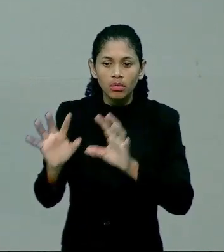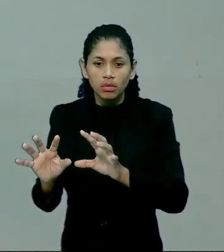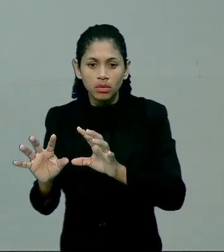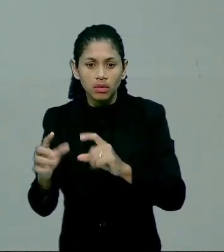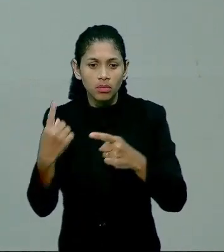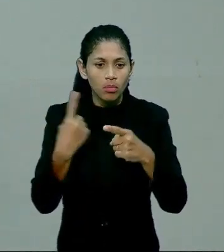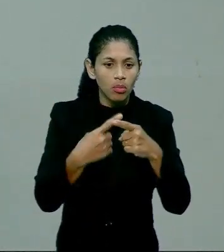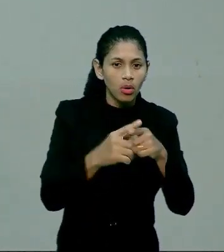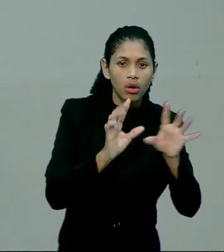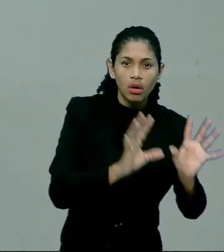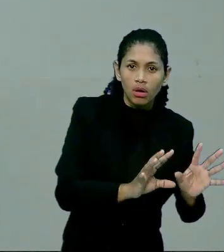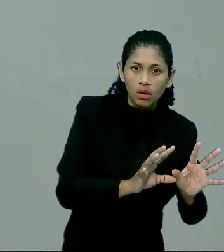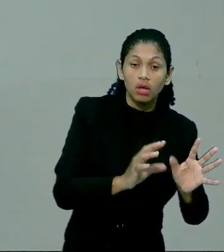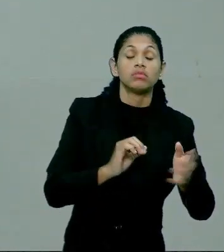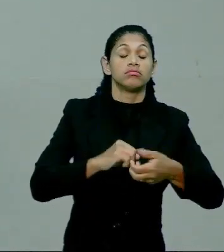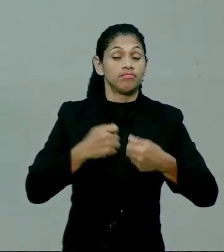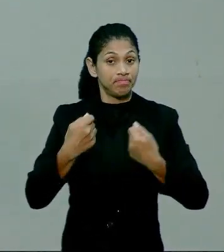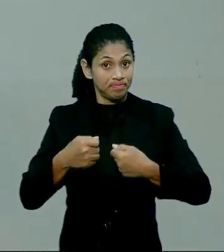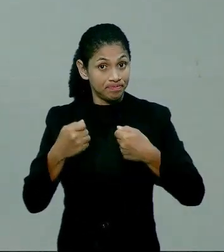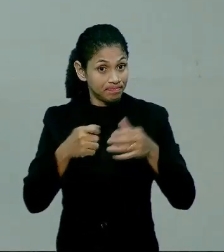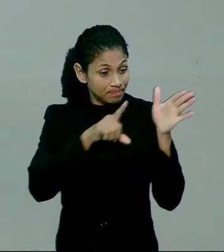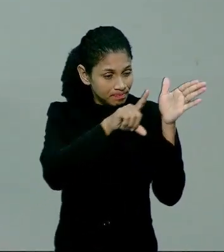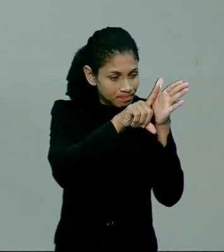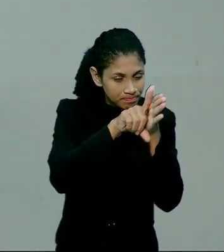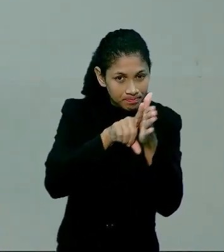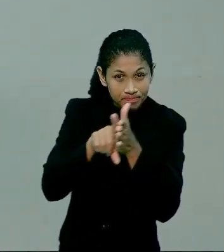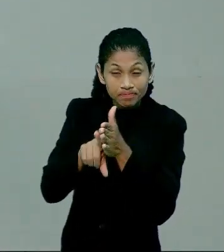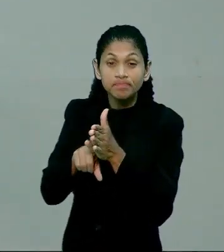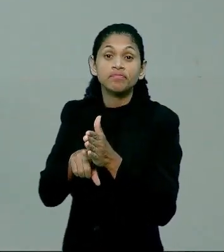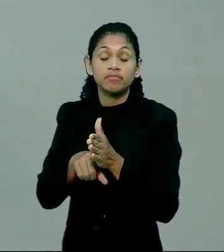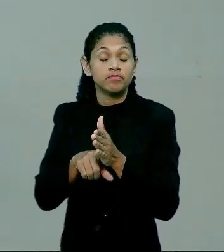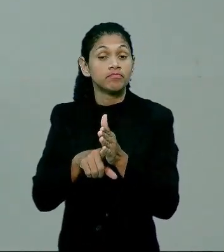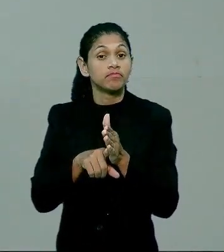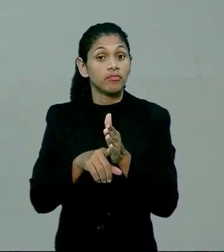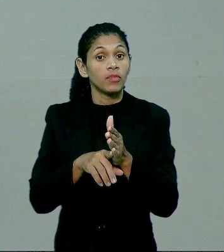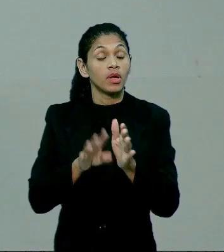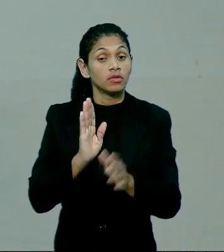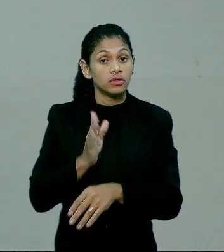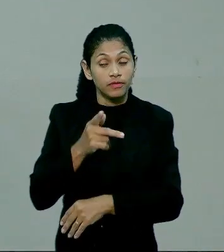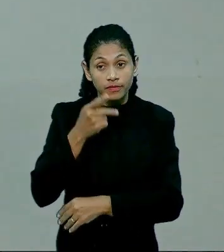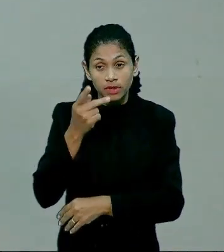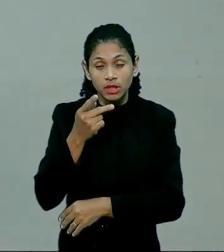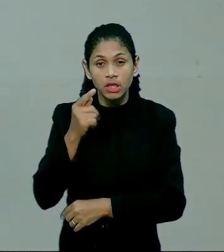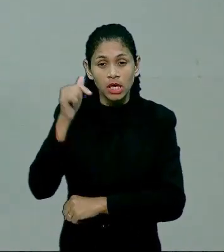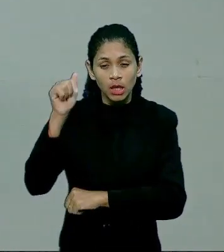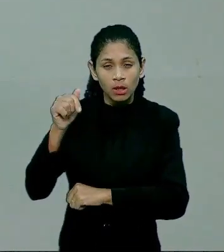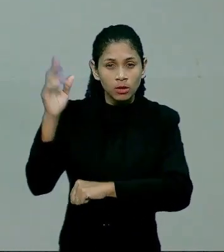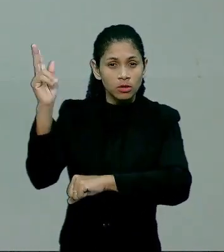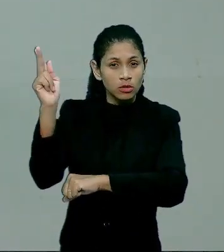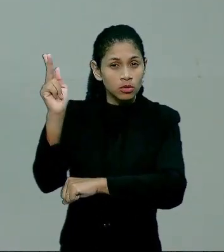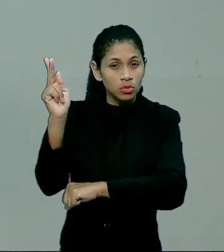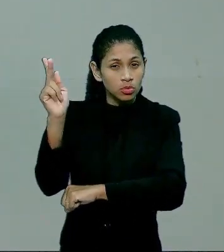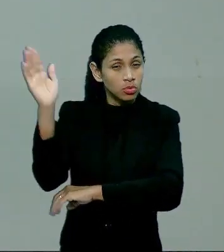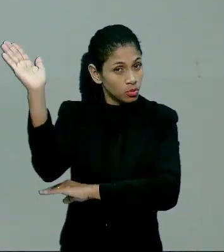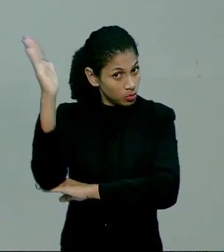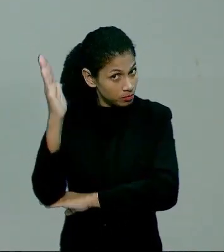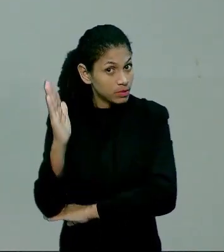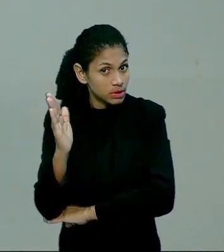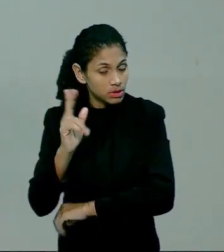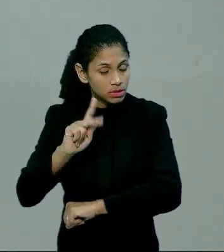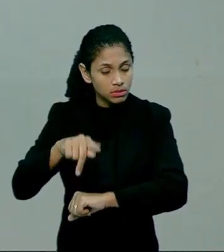como eu mencionei, é um país extremamente plástico, porque aqui se exporta a beleza como se fosse um